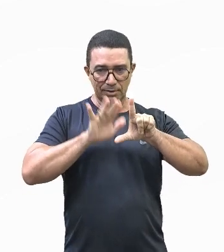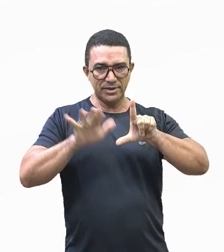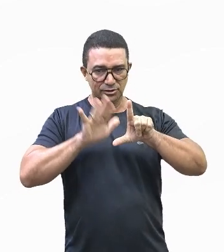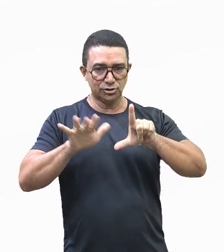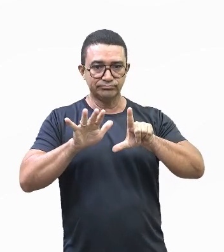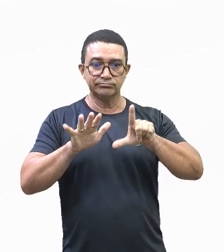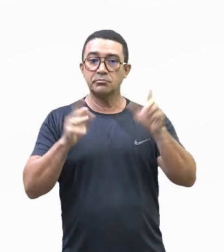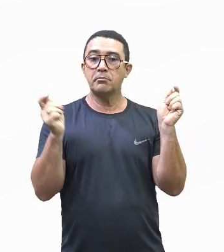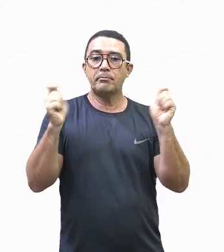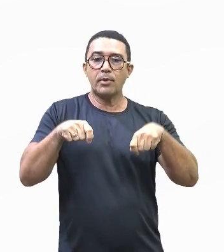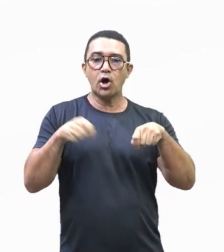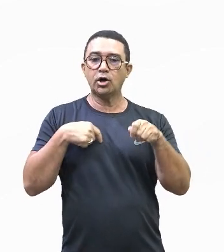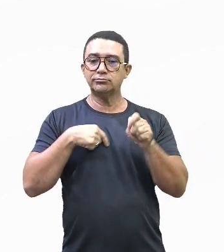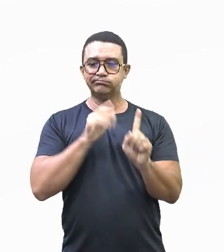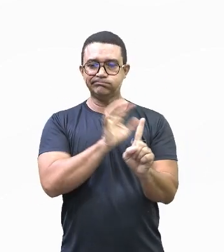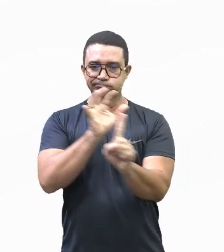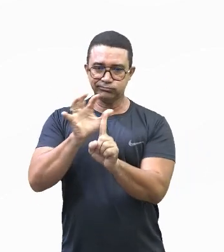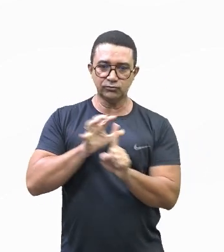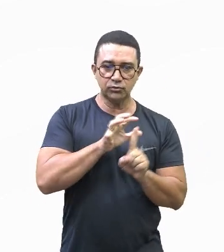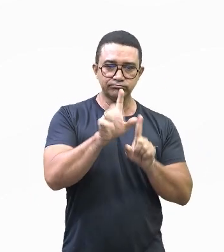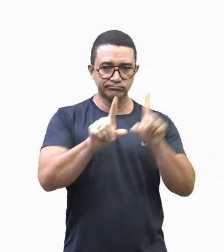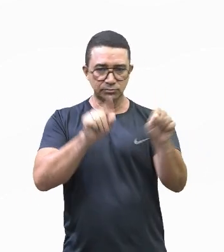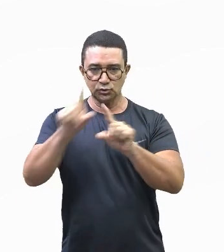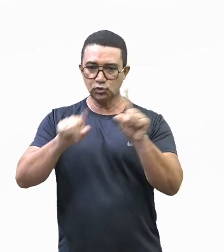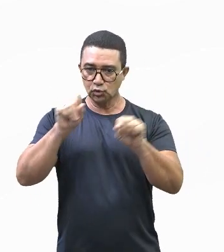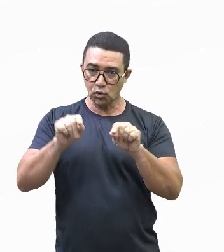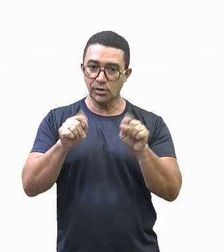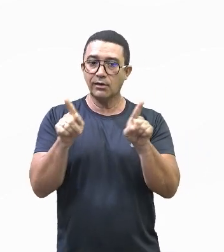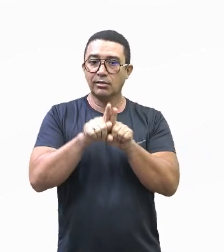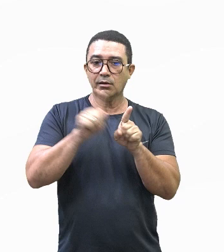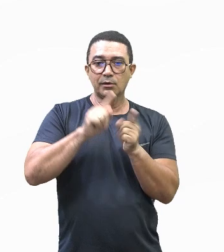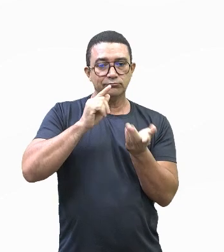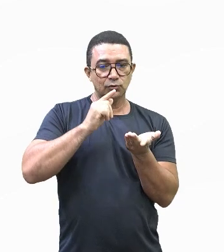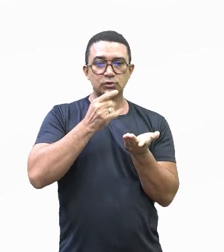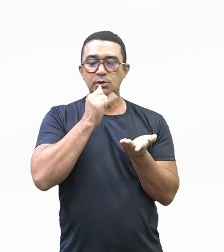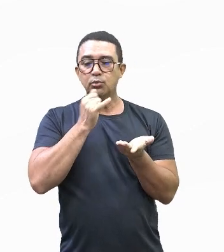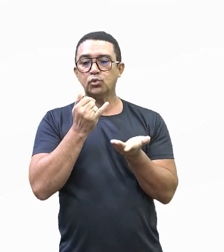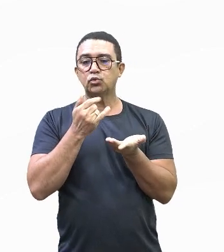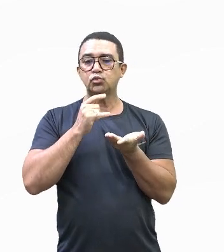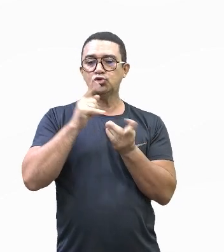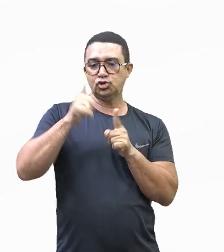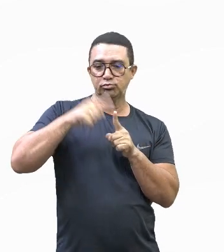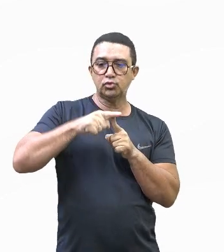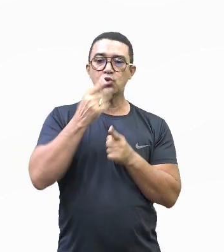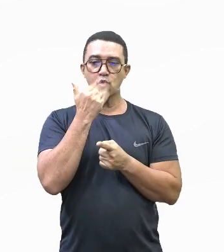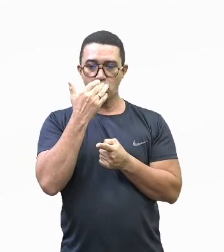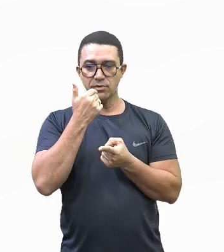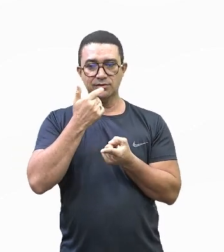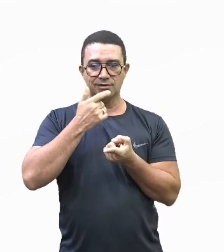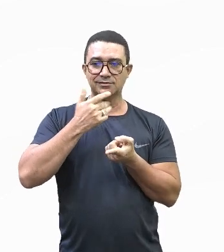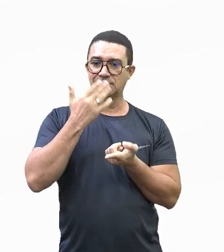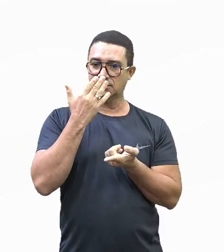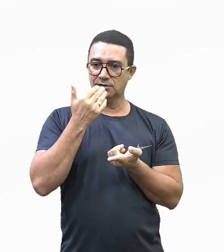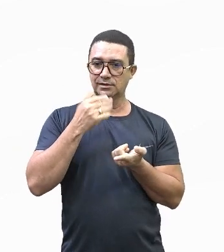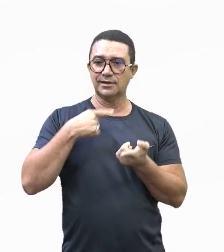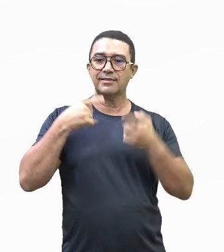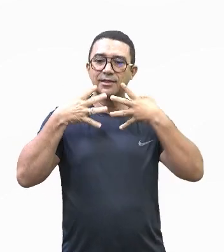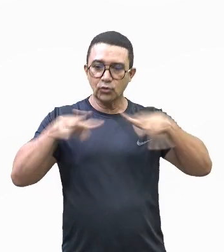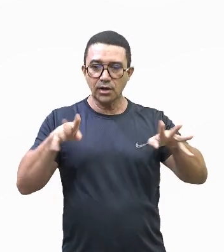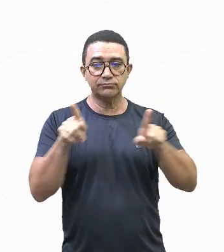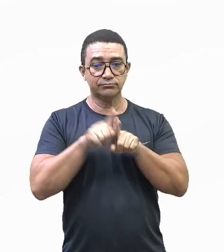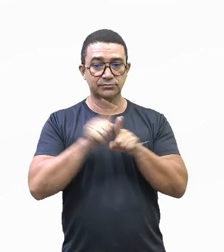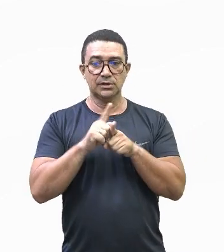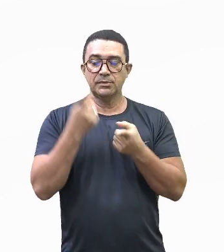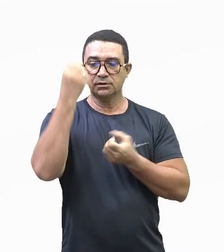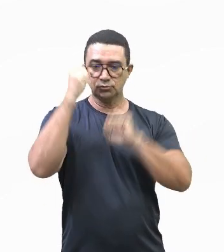mídia podem influenciar na escolha e no consumo de alimentos naturais, processados